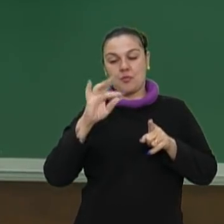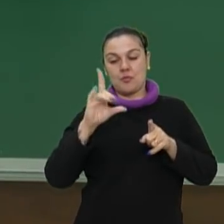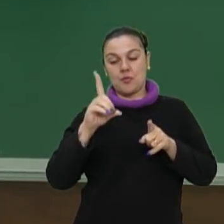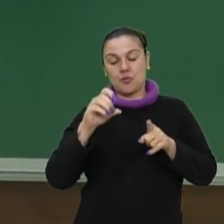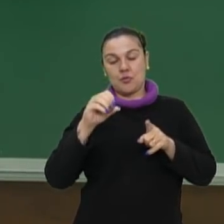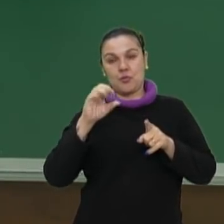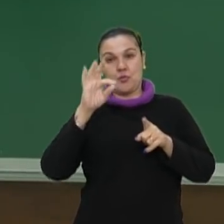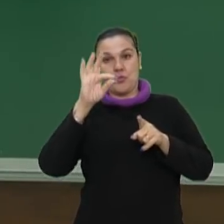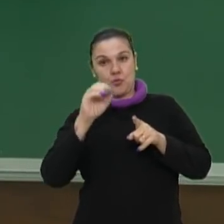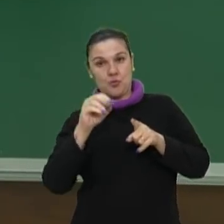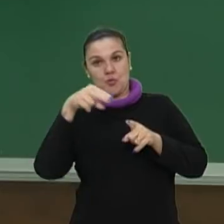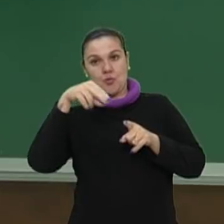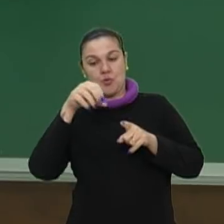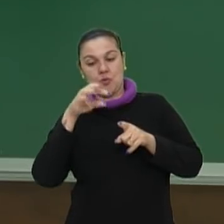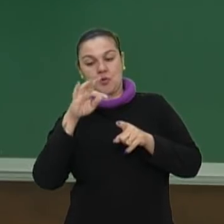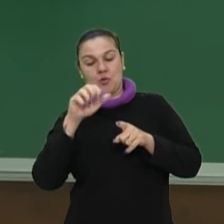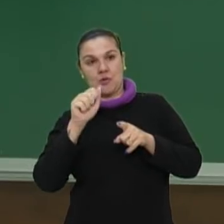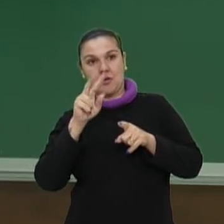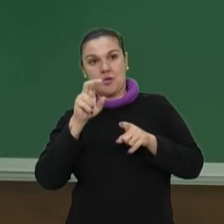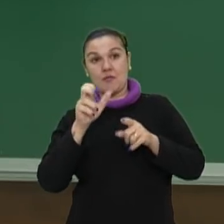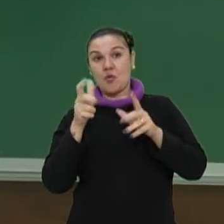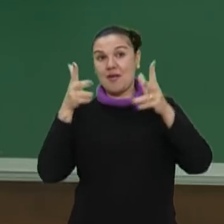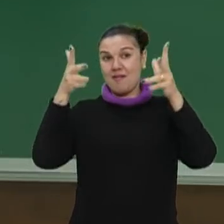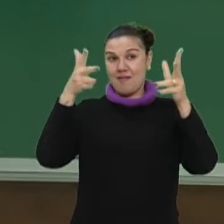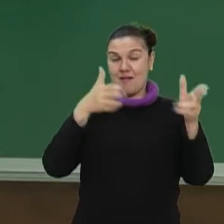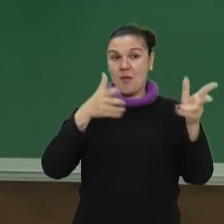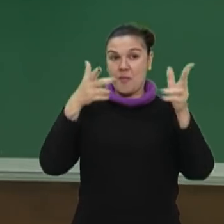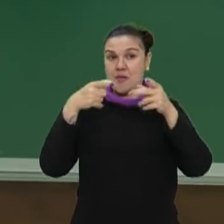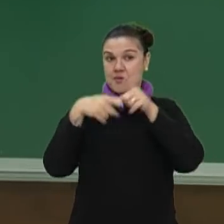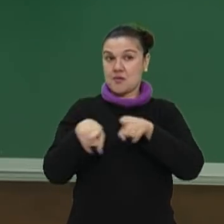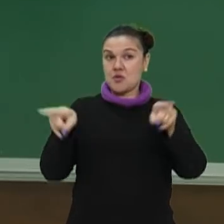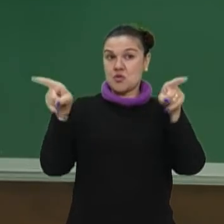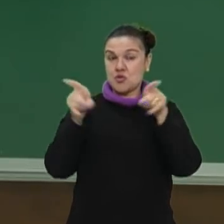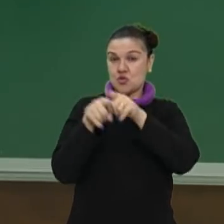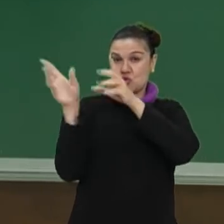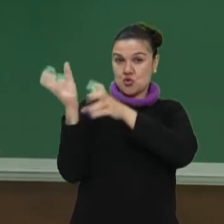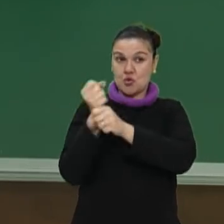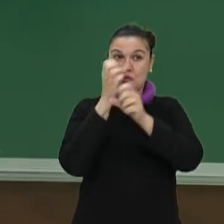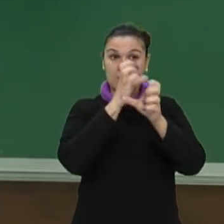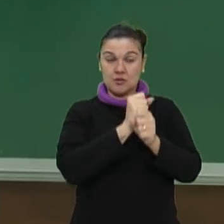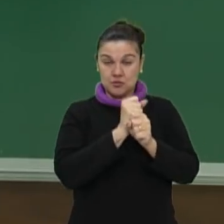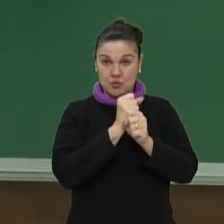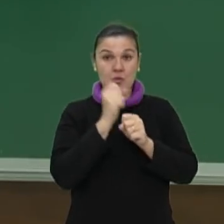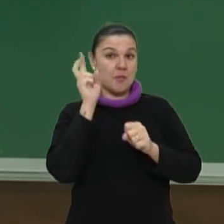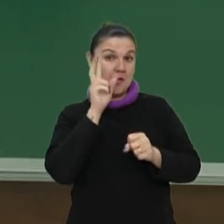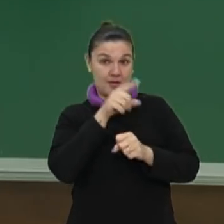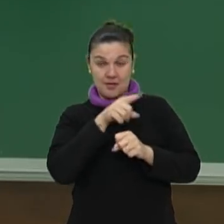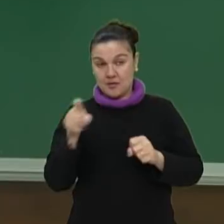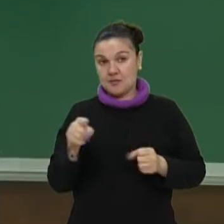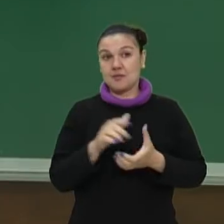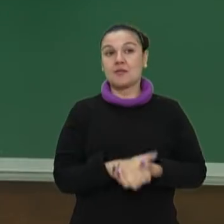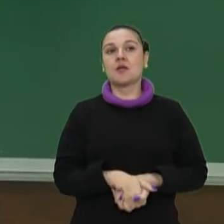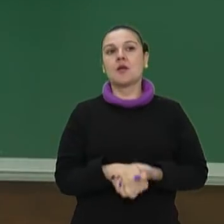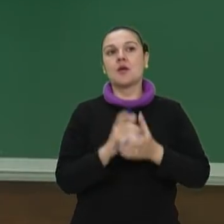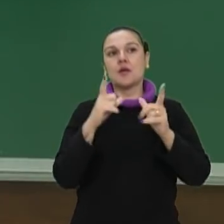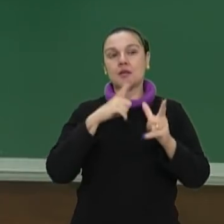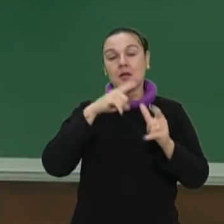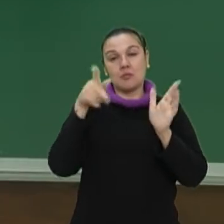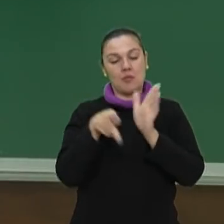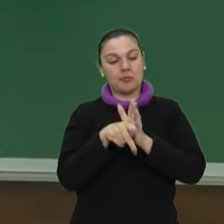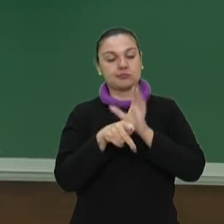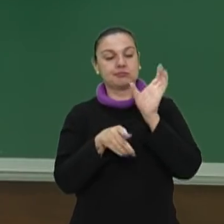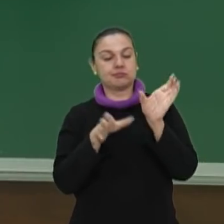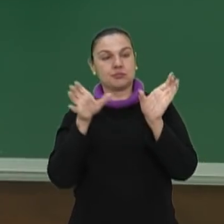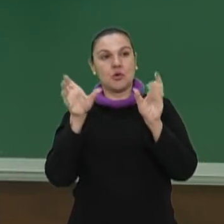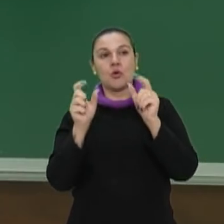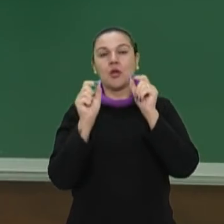praticamente a mesma coisa multiplicando, né, uma soma e uma subtração, digamos assim, né, eu tenho um produto notável,